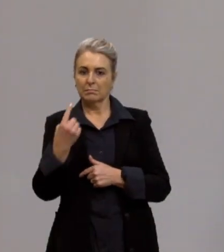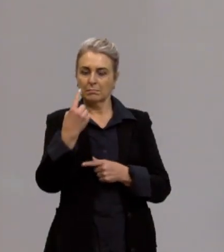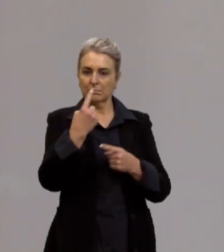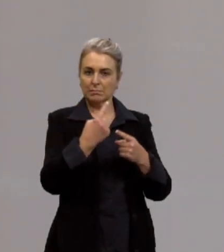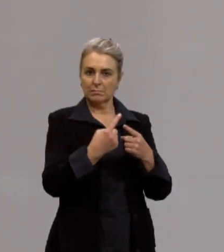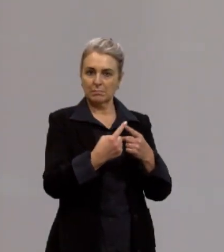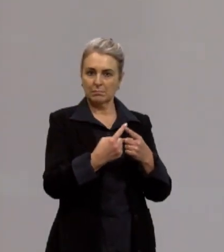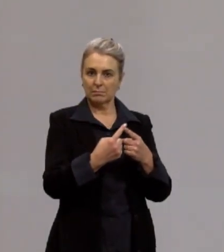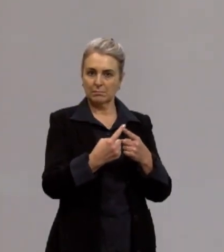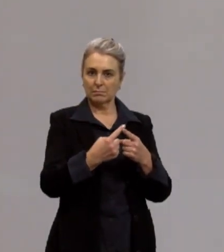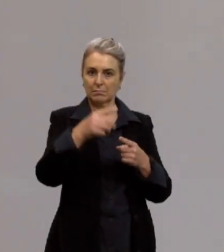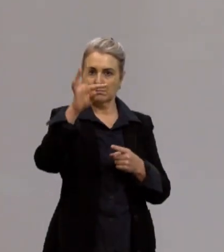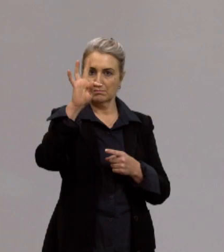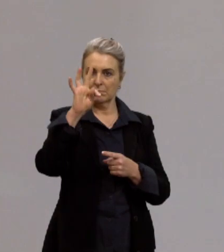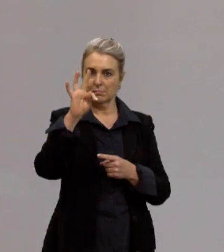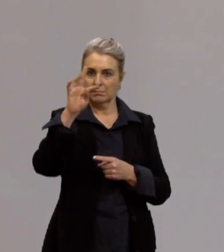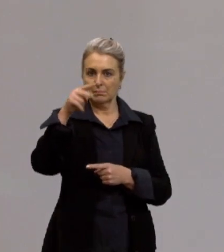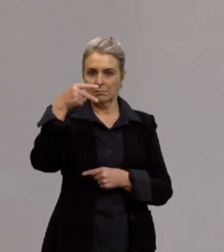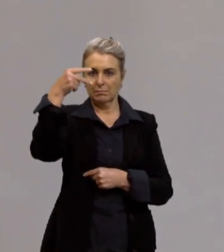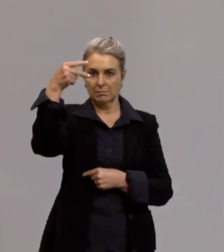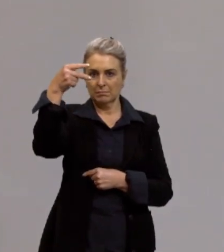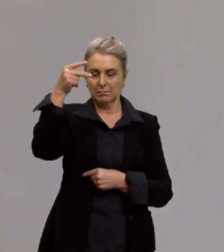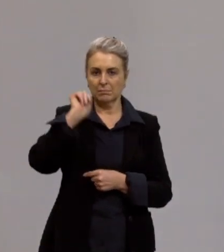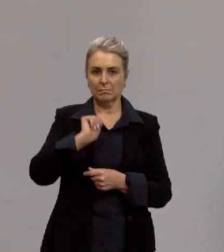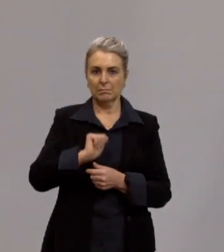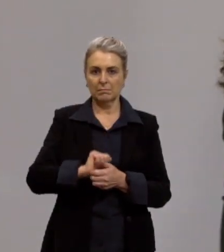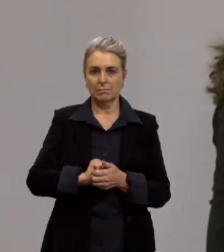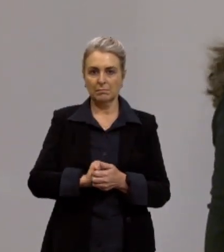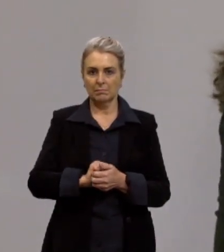vez t ao quadrado, t ao quadrado.